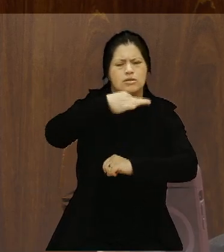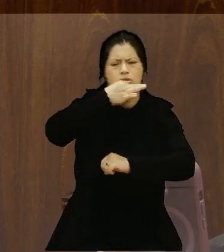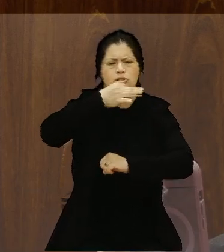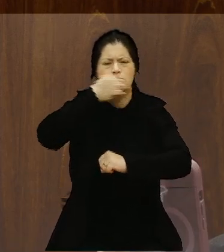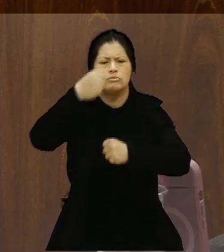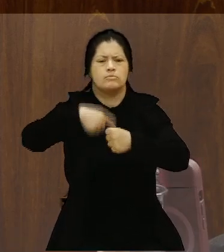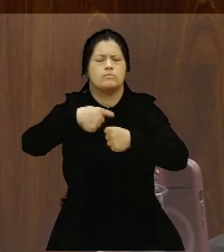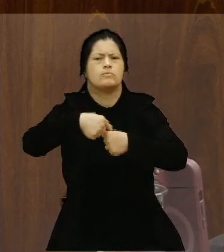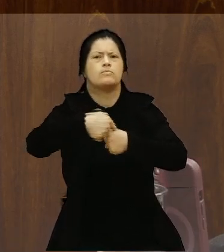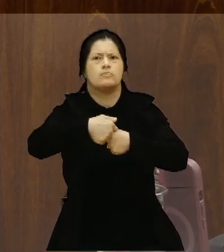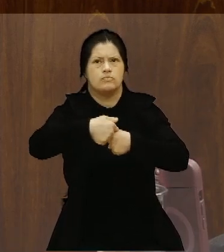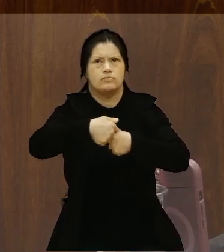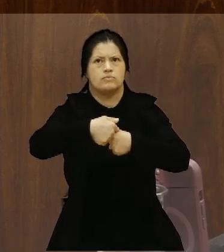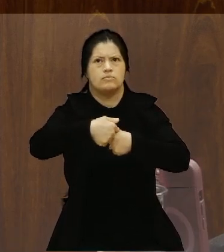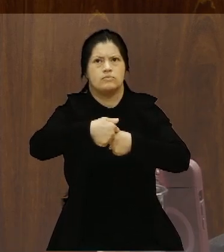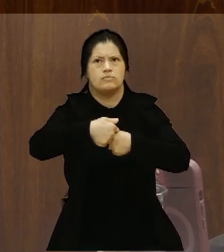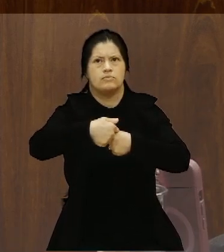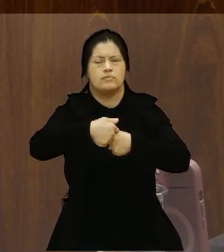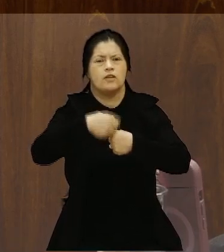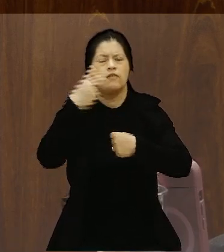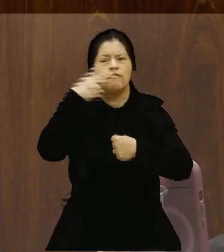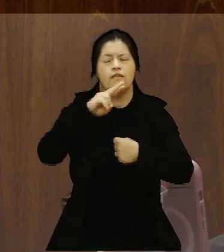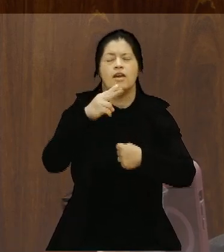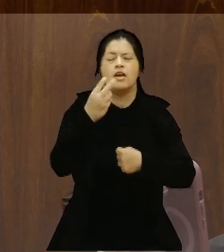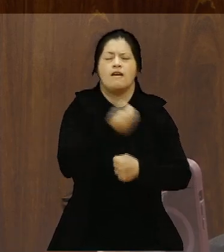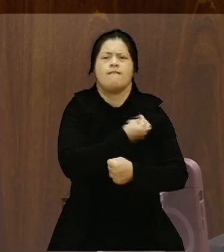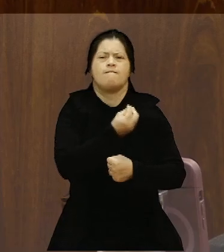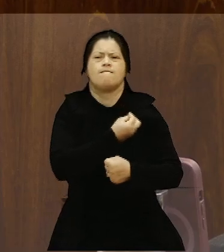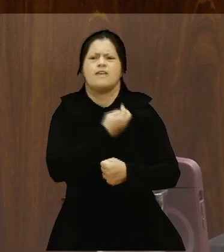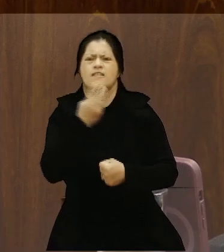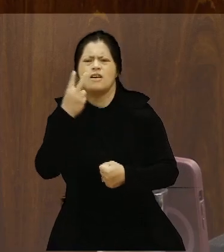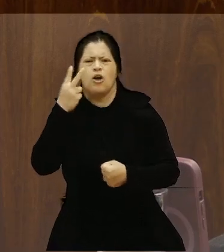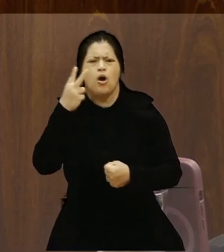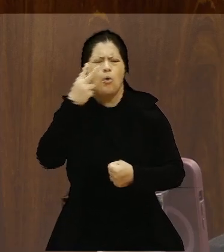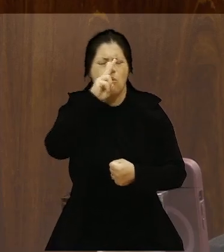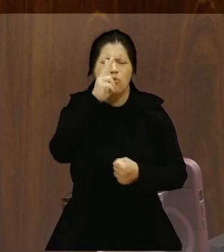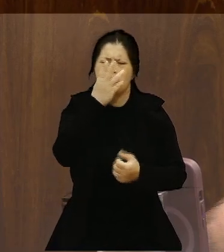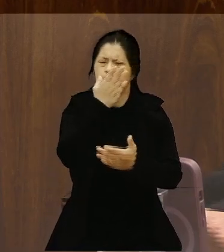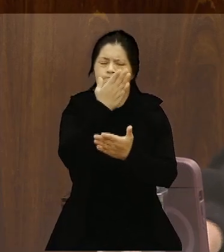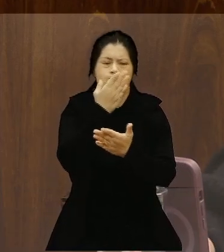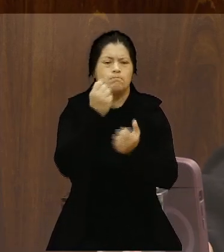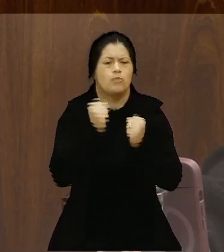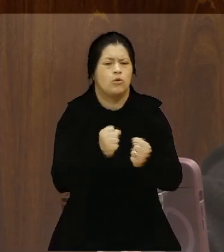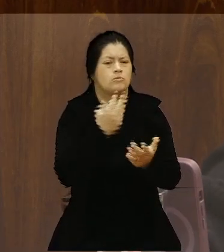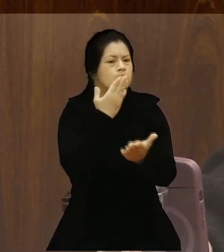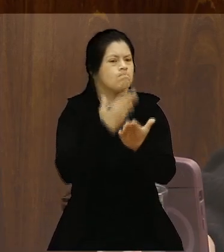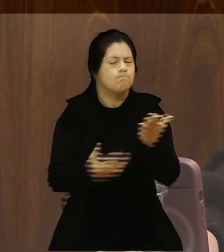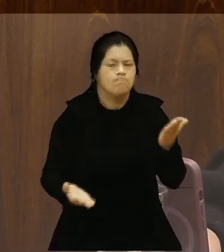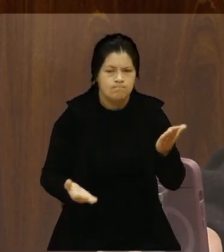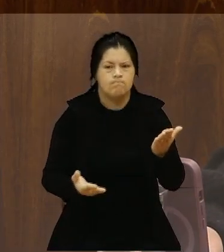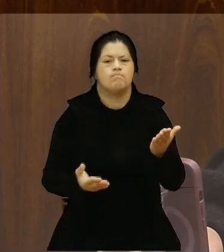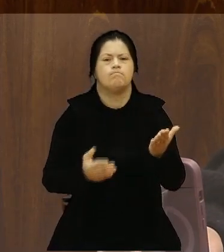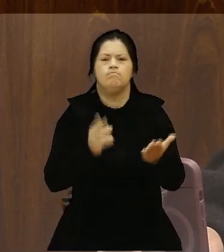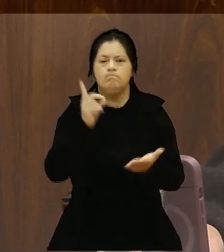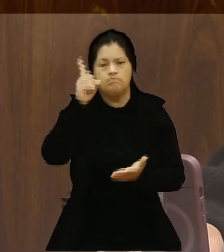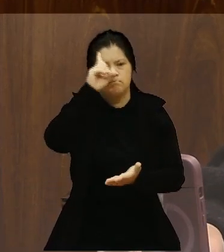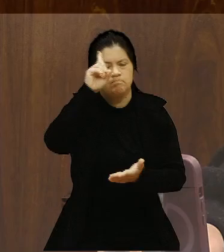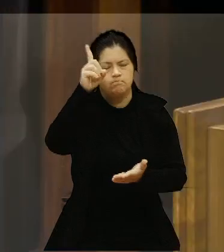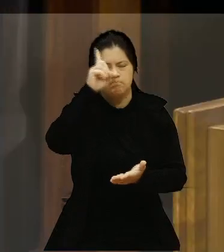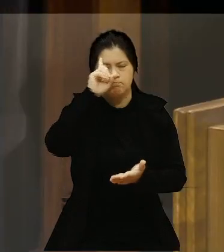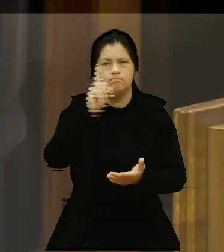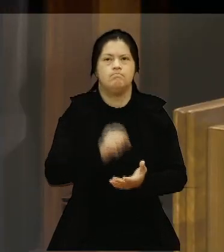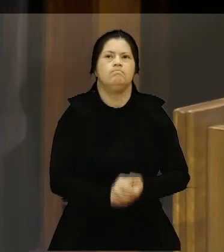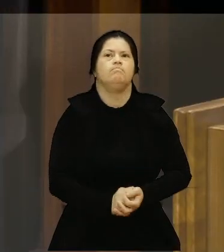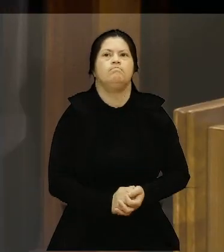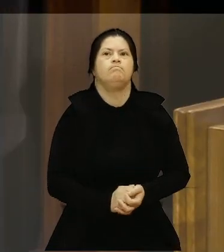essas rodovias e que veem as suas vidas colocadas em risco todos os dias, né? Muito obrigada. Obrigado, vereadora Estela. Parte, por favor. Tinha me pedido